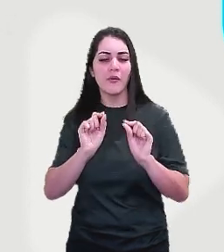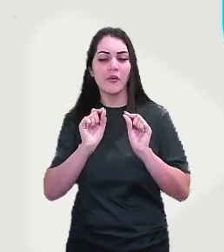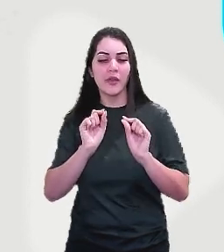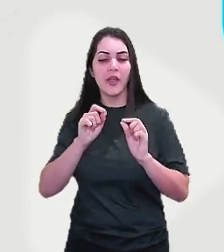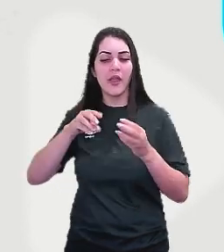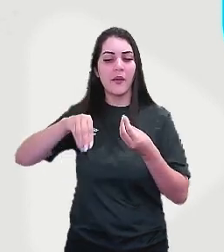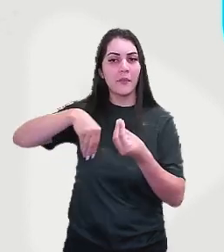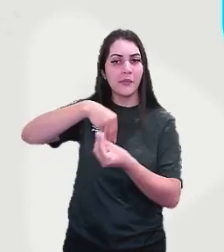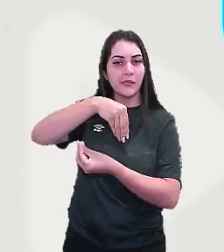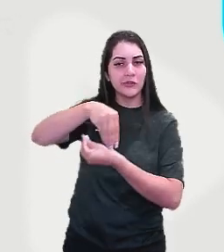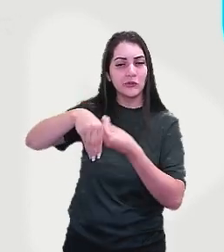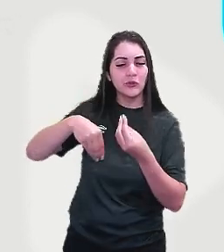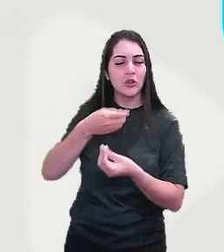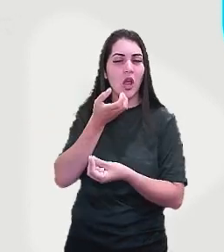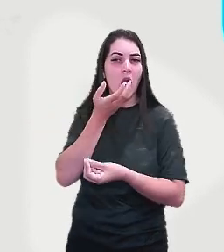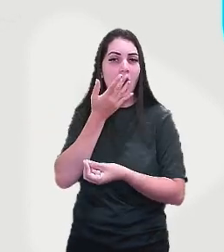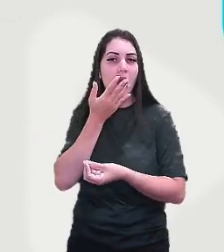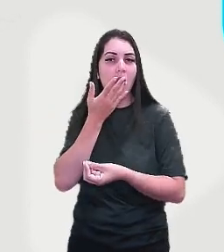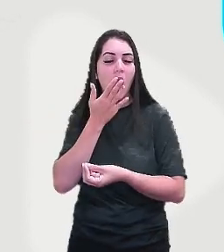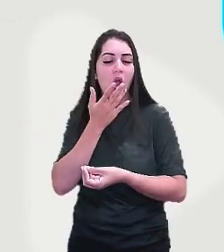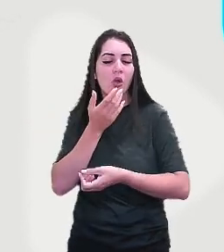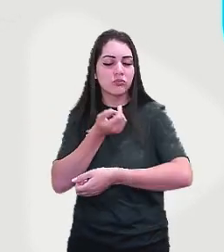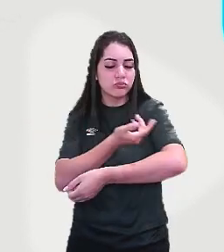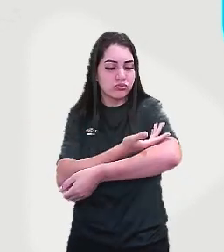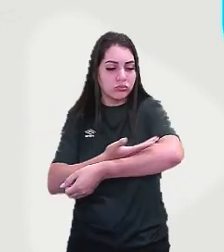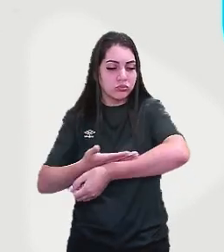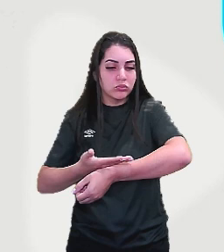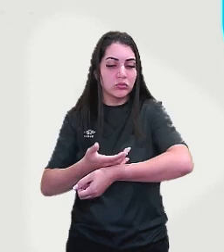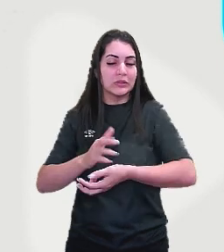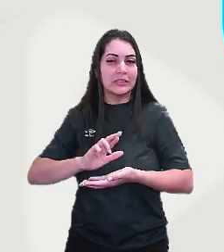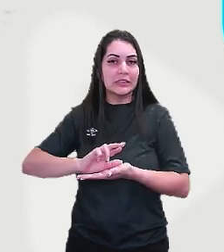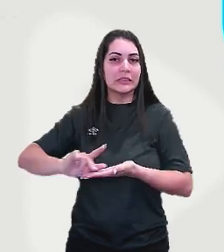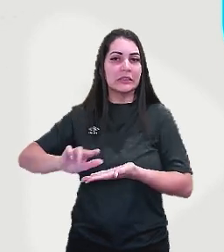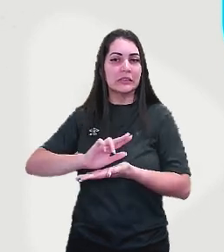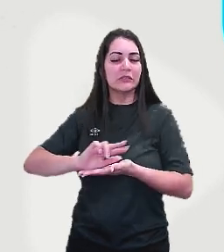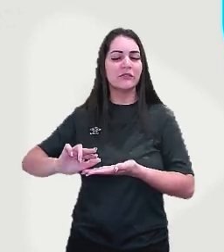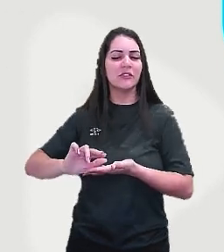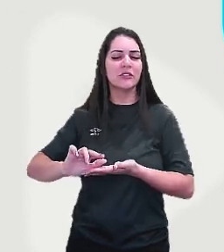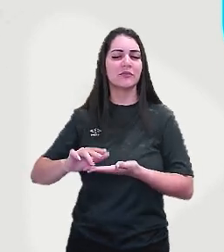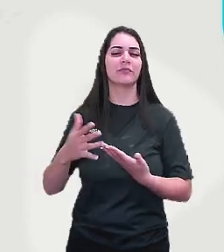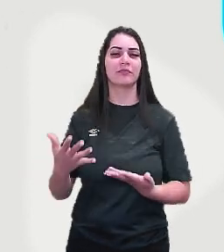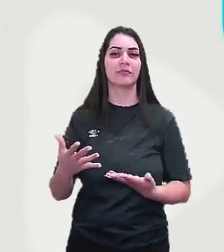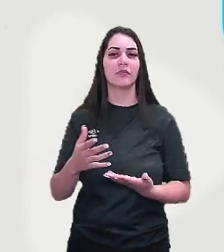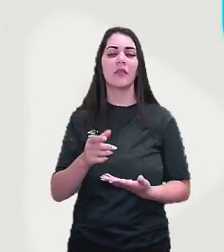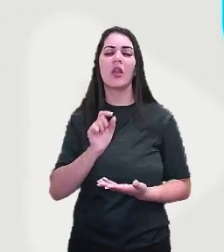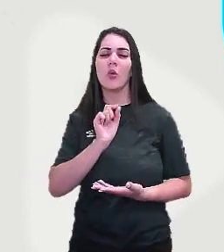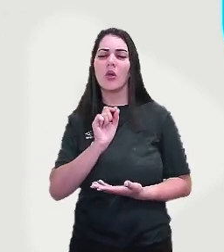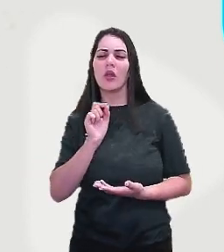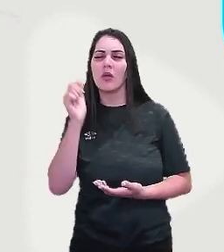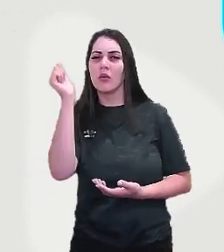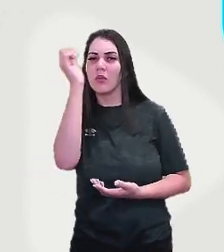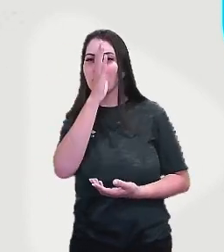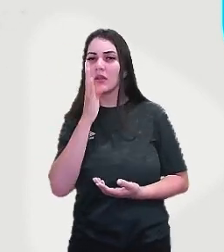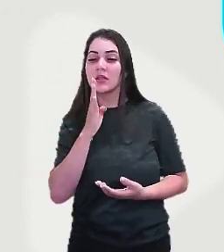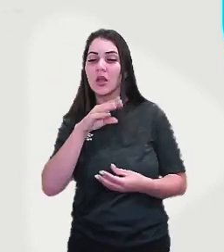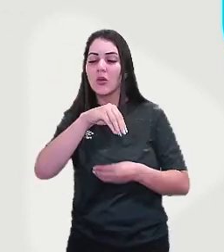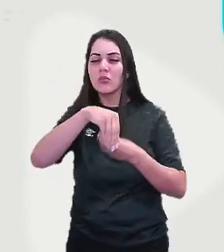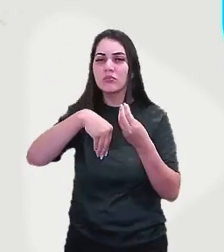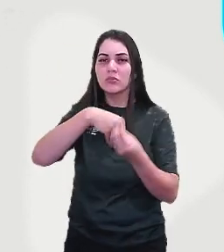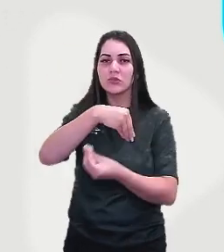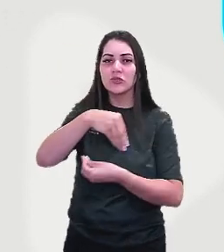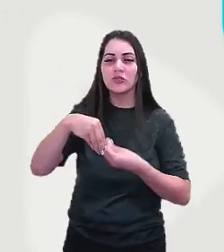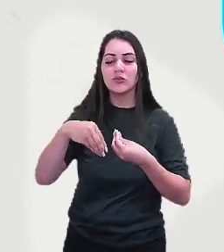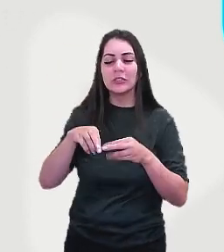na mistura de raças, de povos e de diferentes etnias. Então, é isso que o Brasil é. O Brasil foi uma mistura de